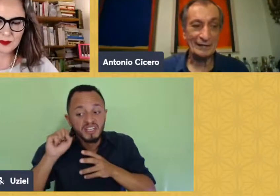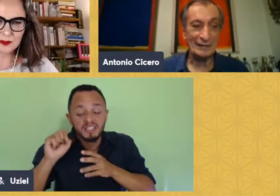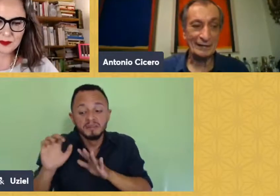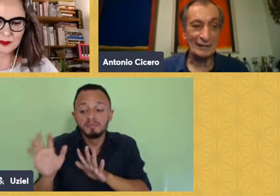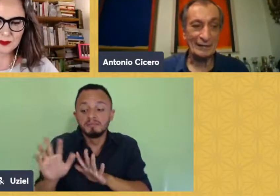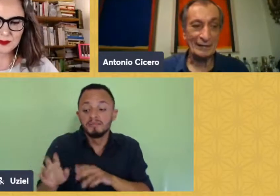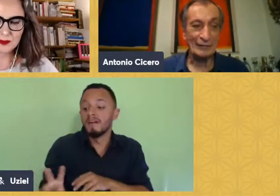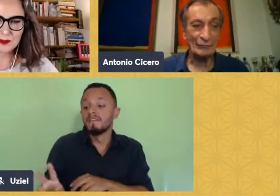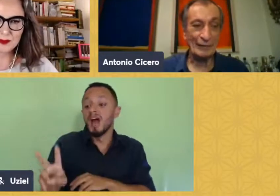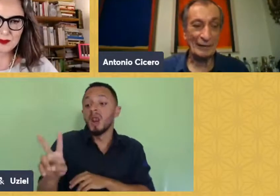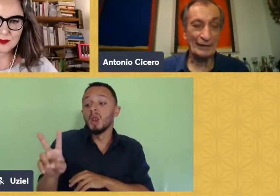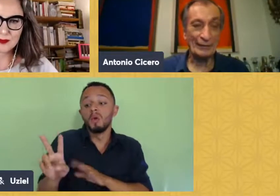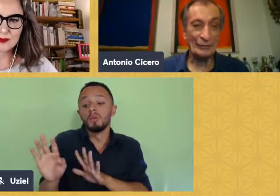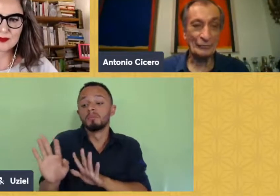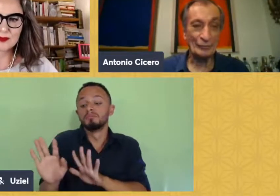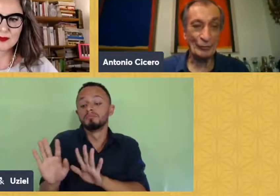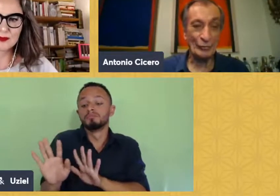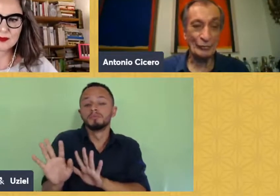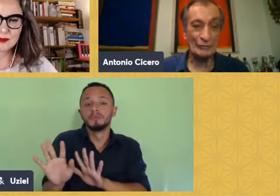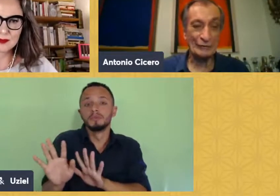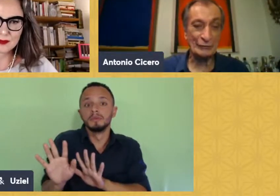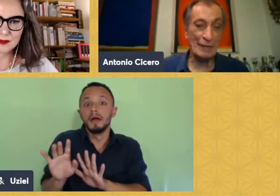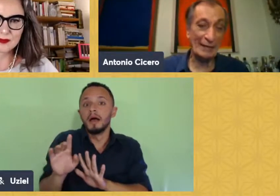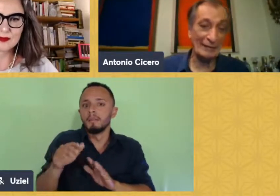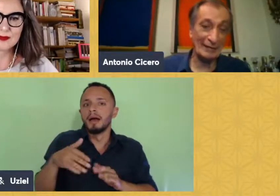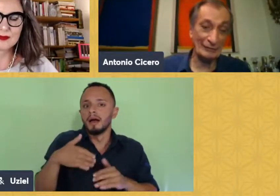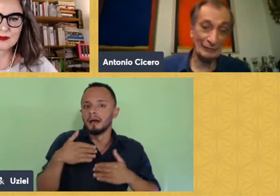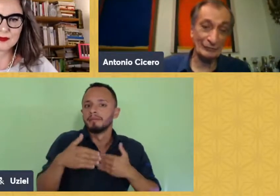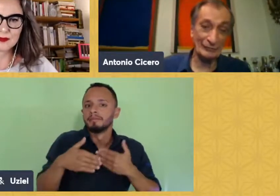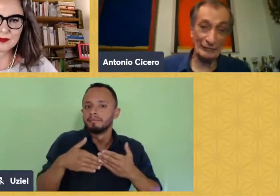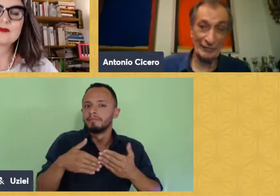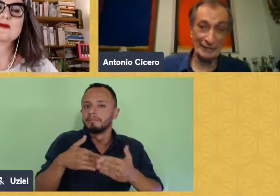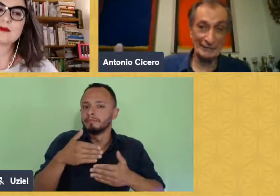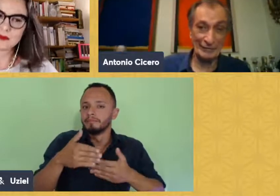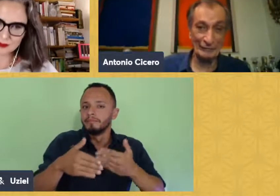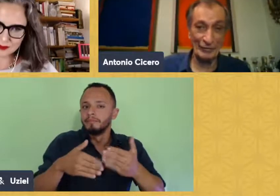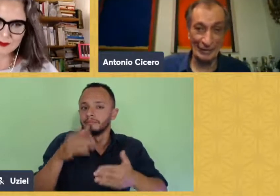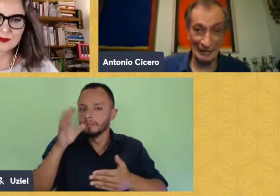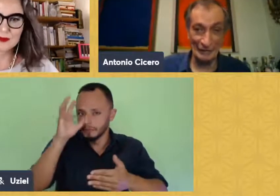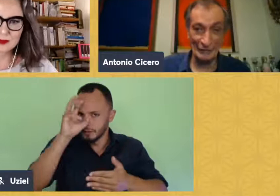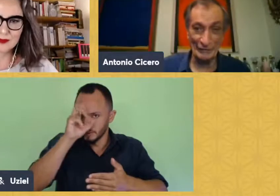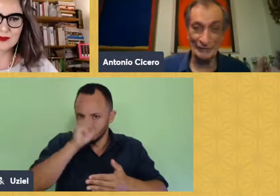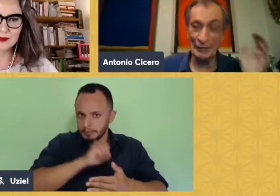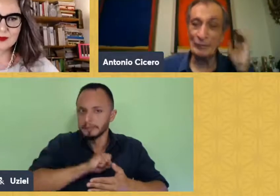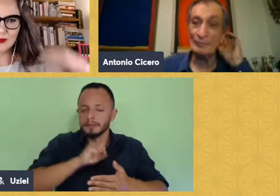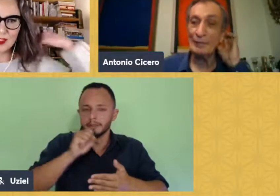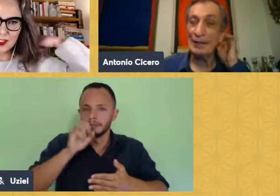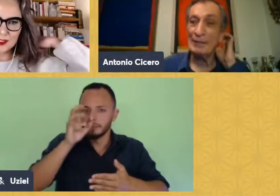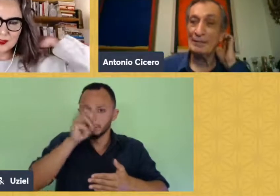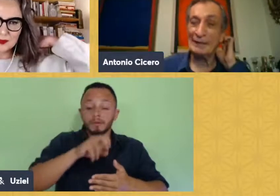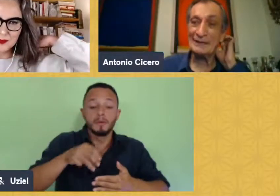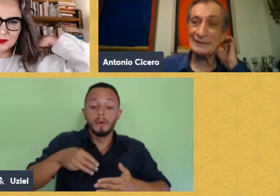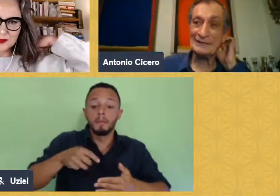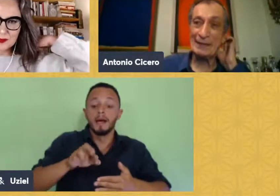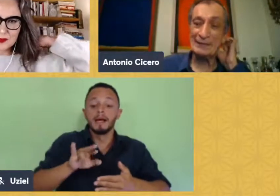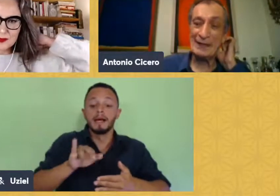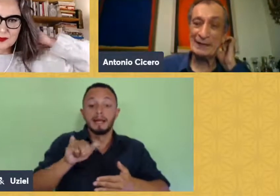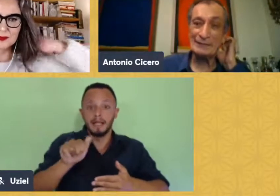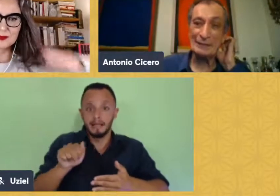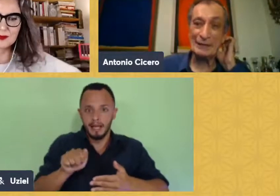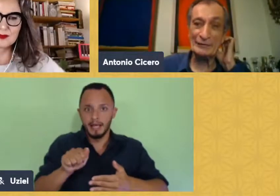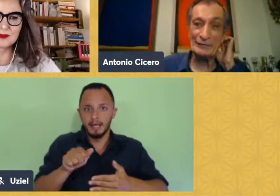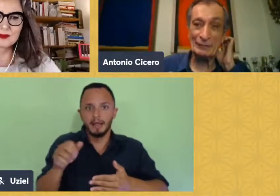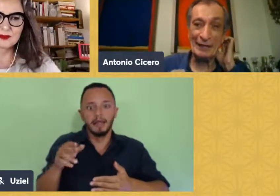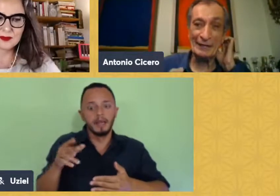Mas eu fui aprendendo aos poucos. Isso, Marina foi a grande lição, mas você sabe que